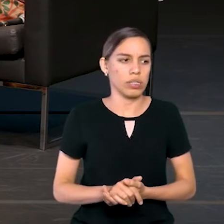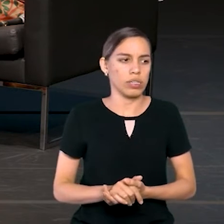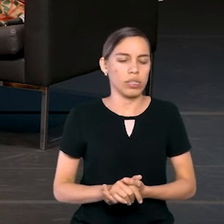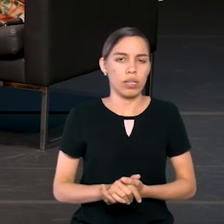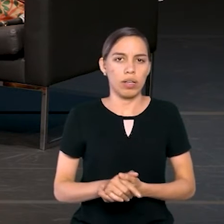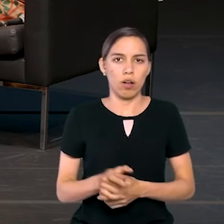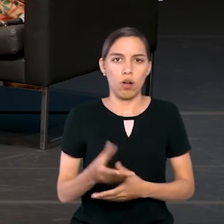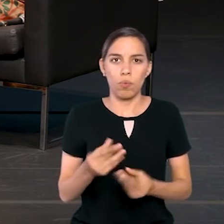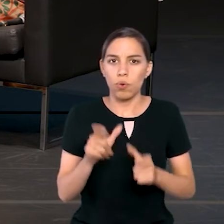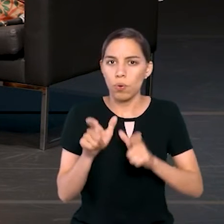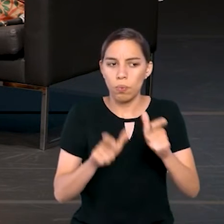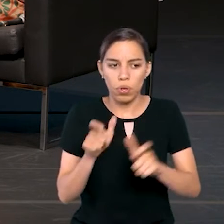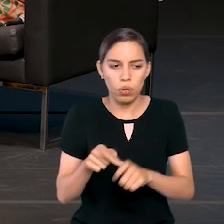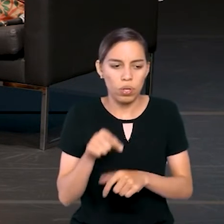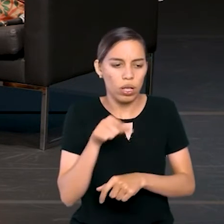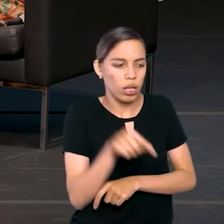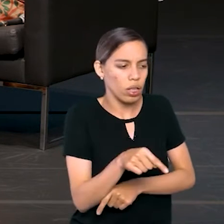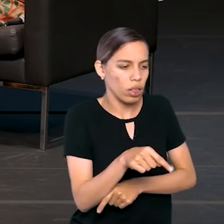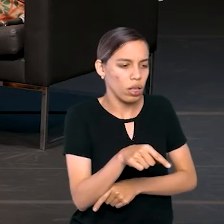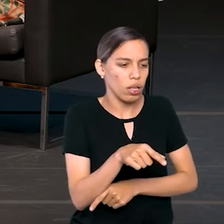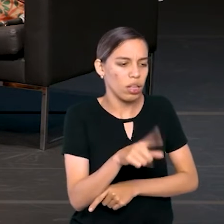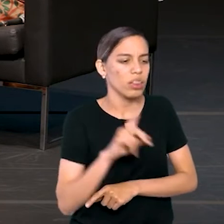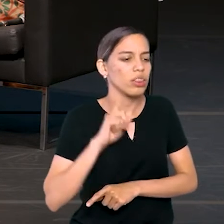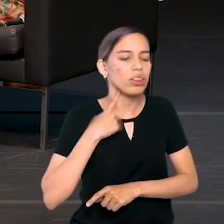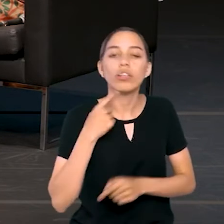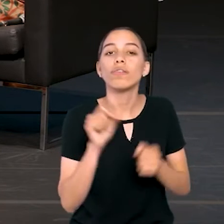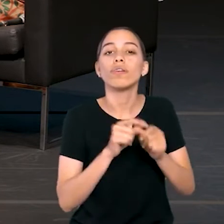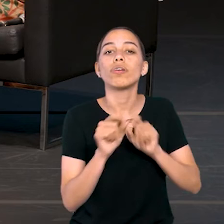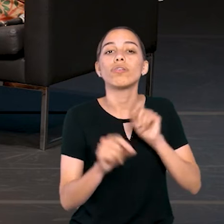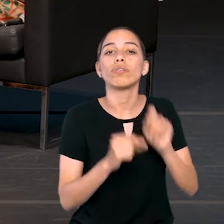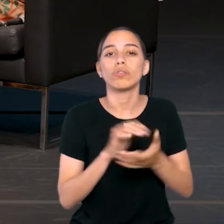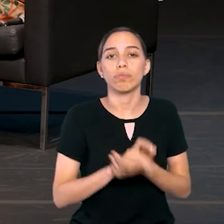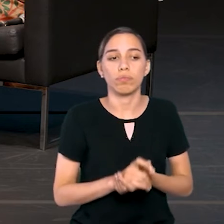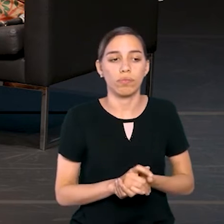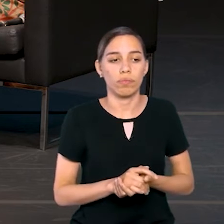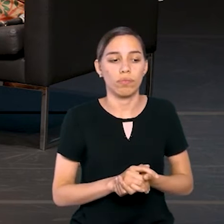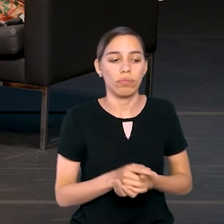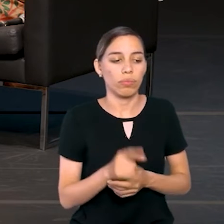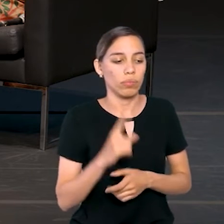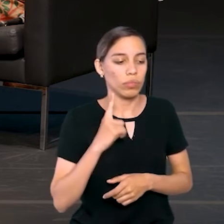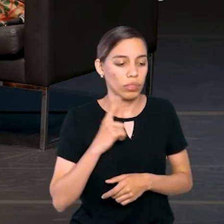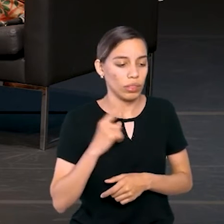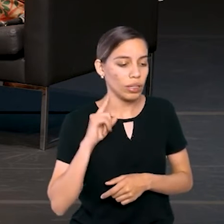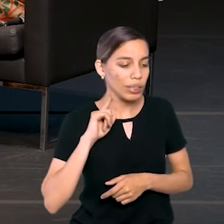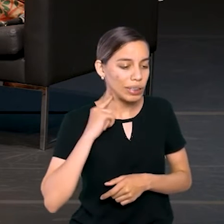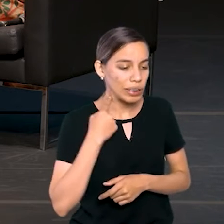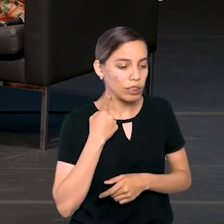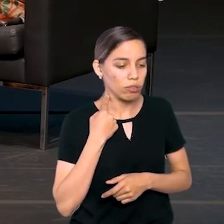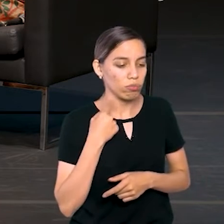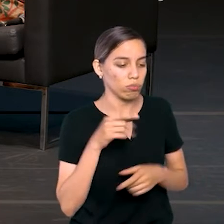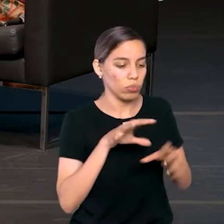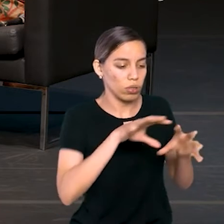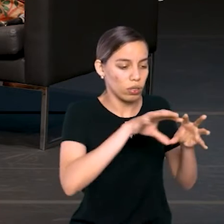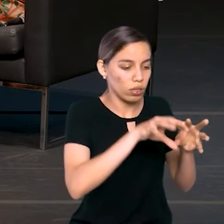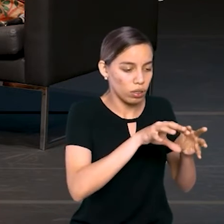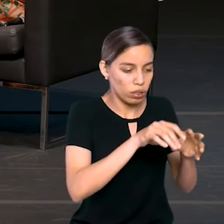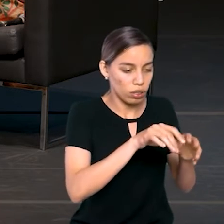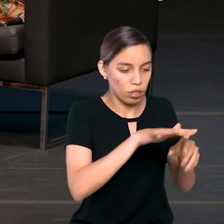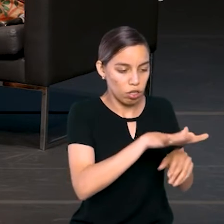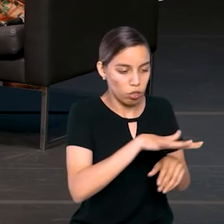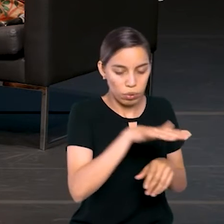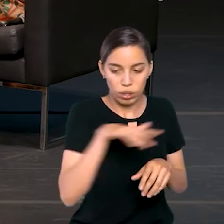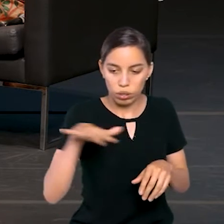deslocamento de um bairro para o outro é uma produção de lixo. Então, se o Sumac